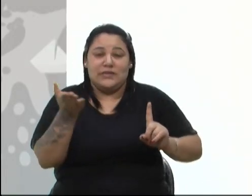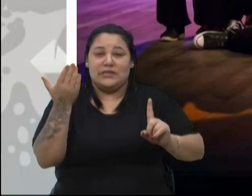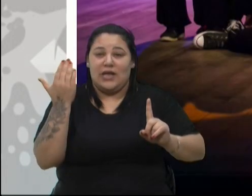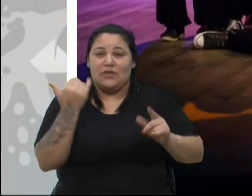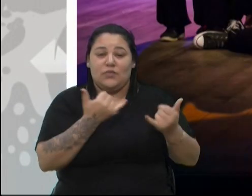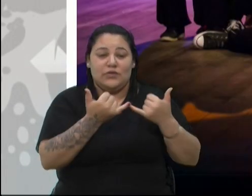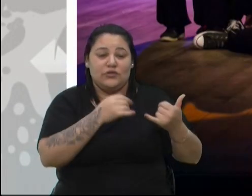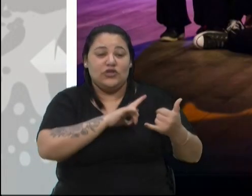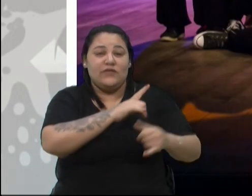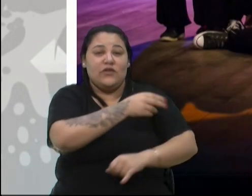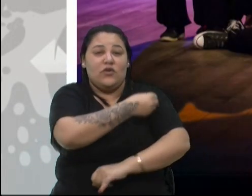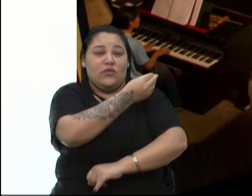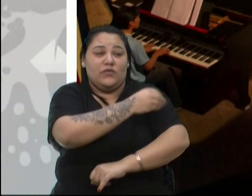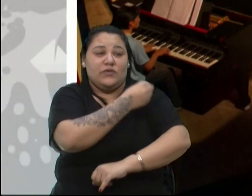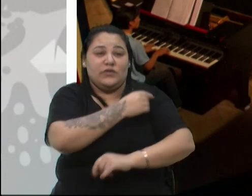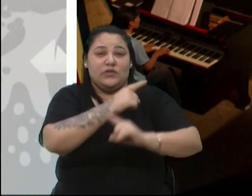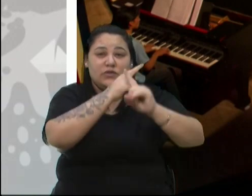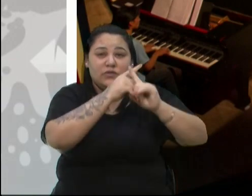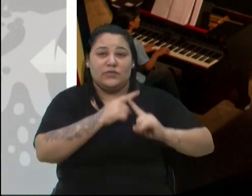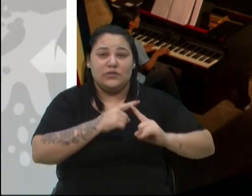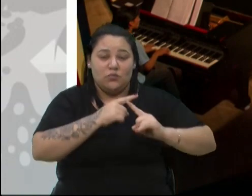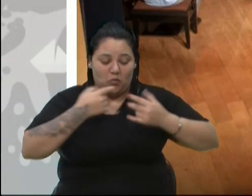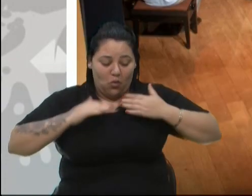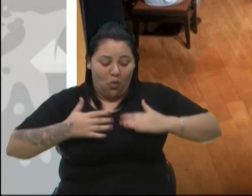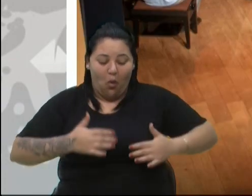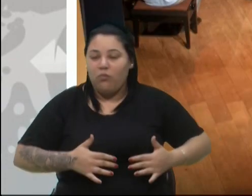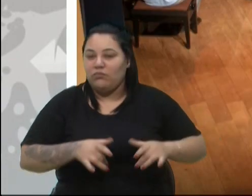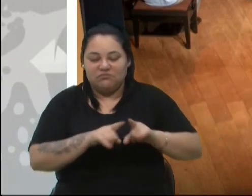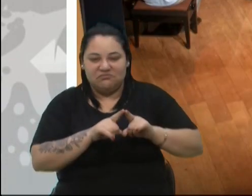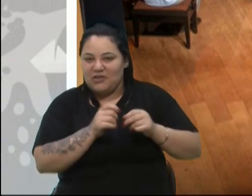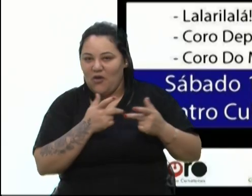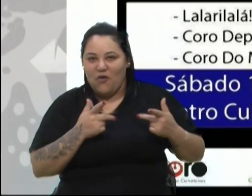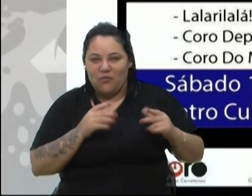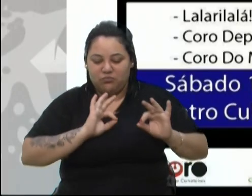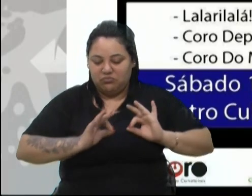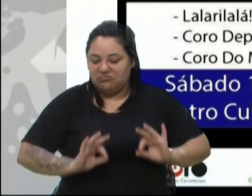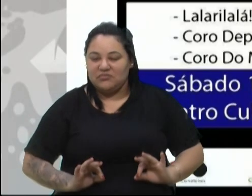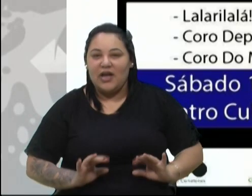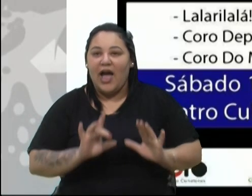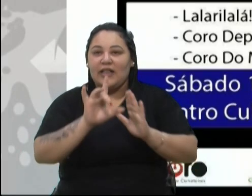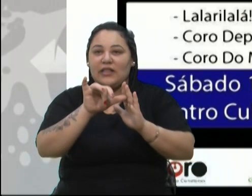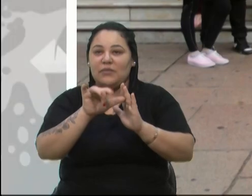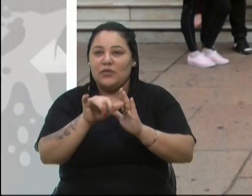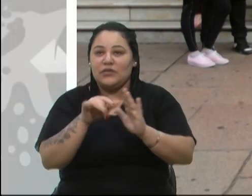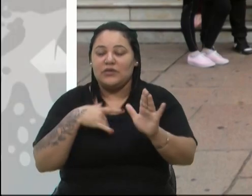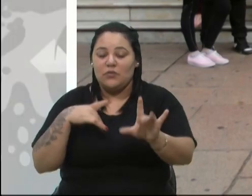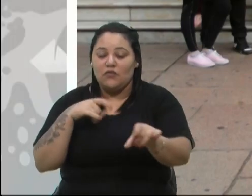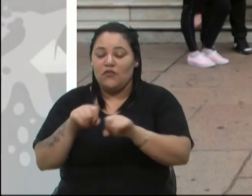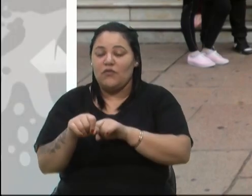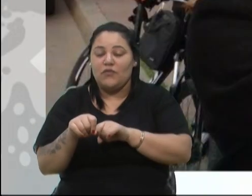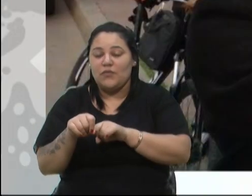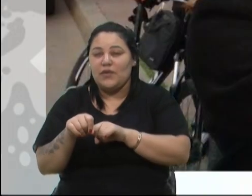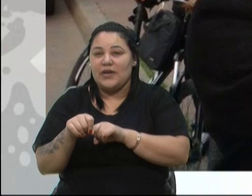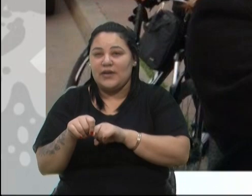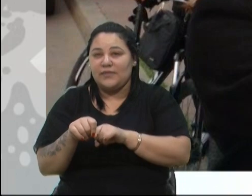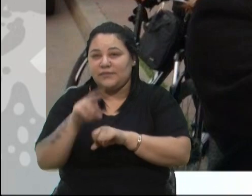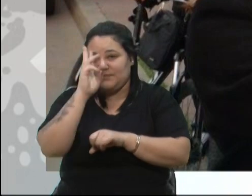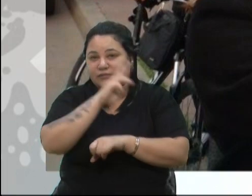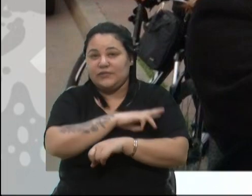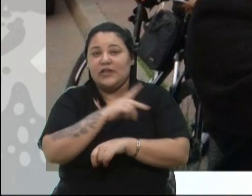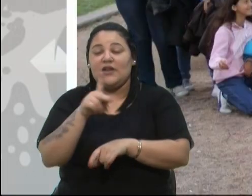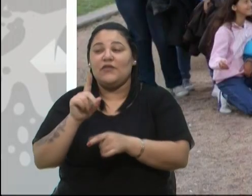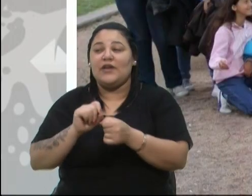teve oficinas de confecção de figurino. Hoje em dia, depois de me formar no ensino médio, eu curso design de